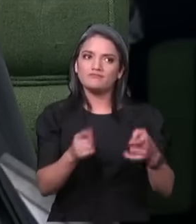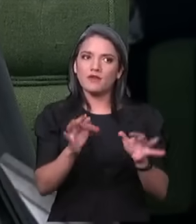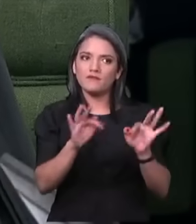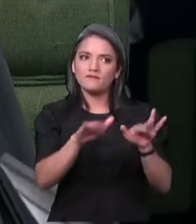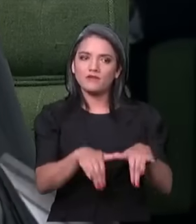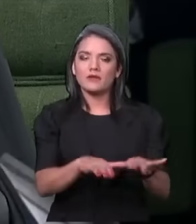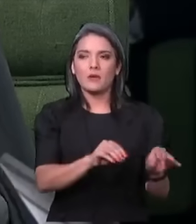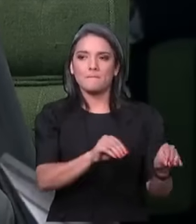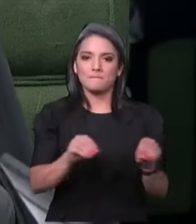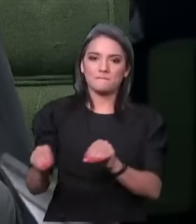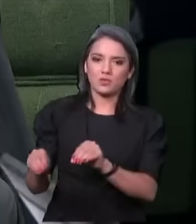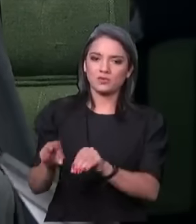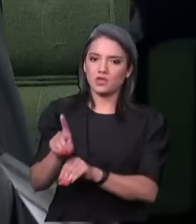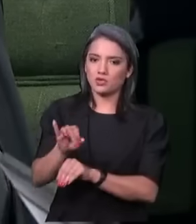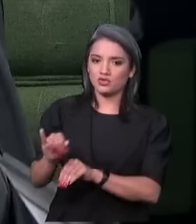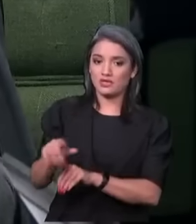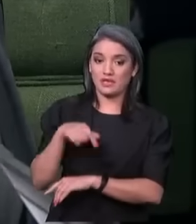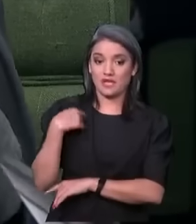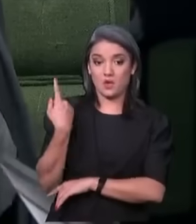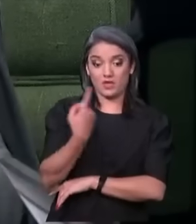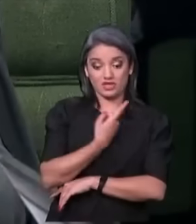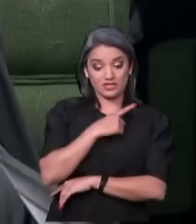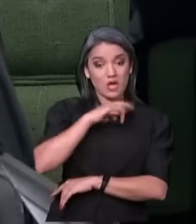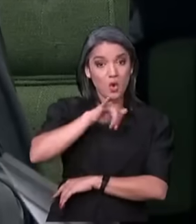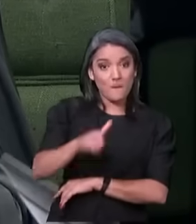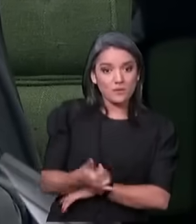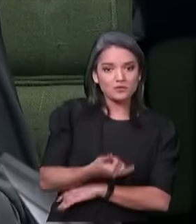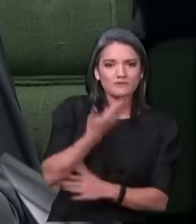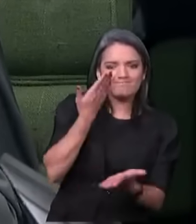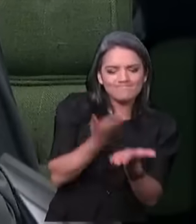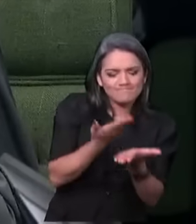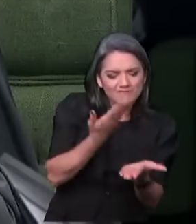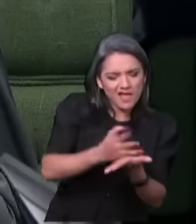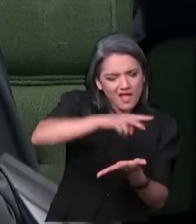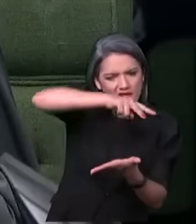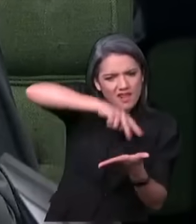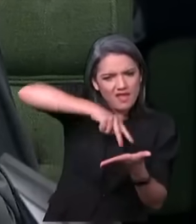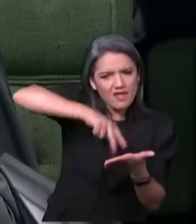certamente vai nos dar a oportunidade inclusive de aprofundarmos esse debate